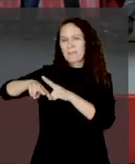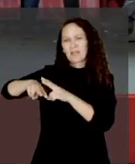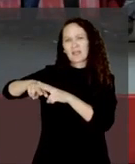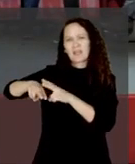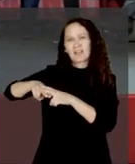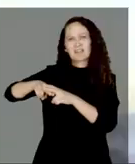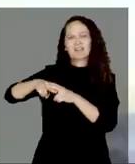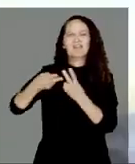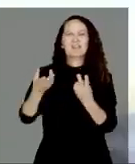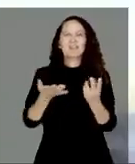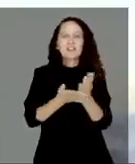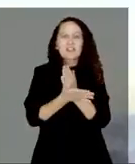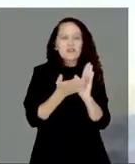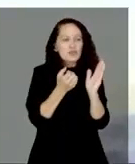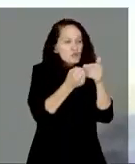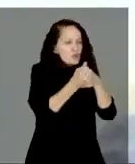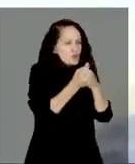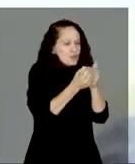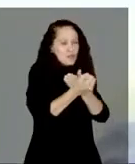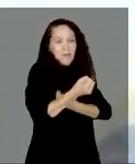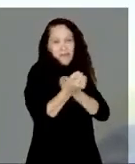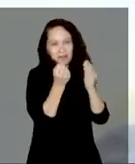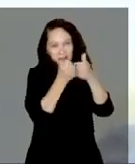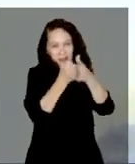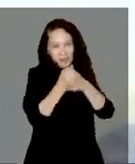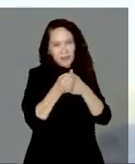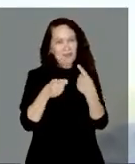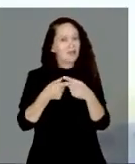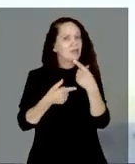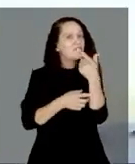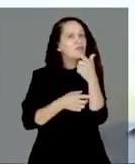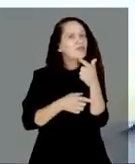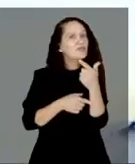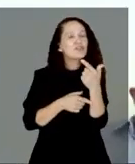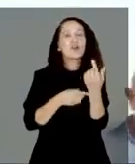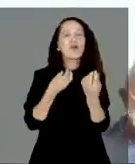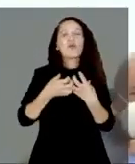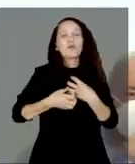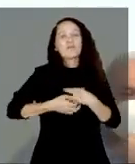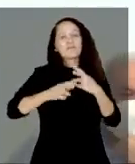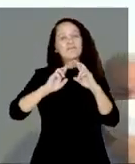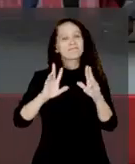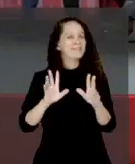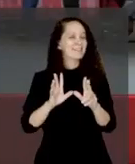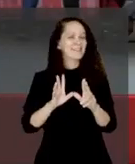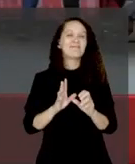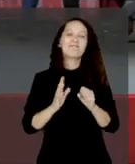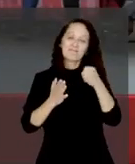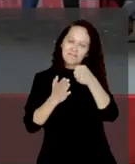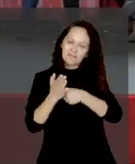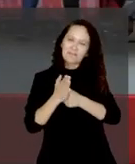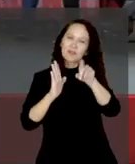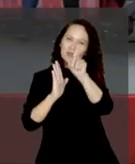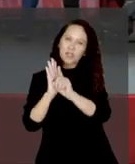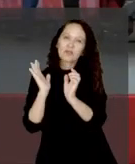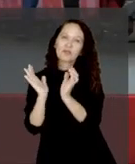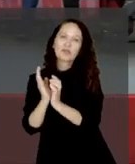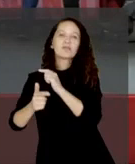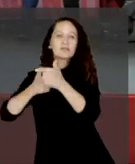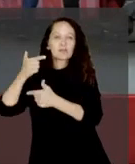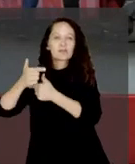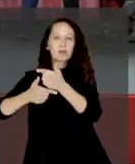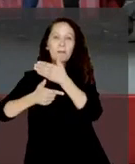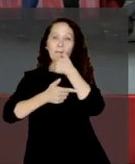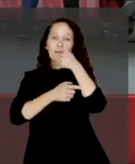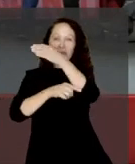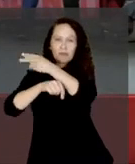porque é simbólico fazer a exibição do filme Marighella aqui. Simbólico porque o Marighella, o pai dele era